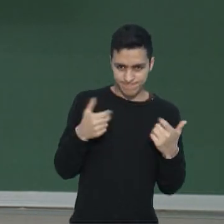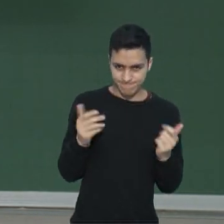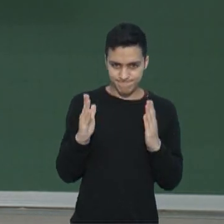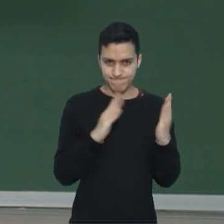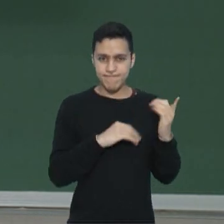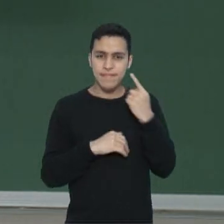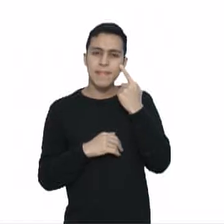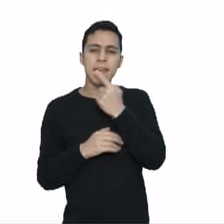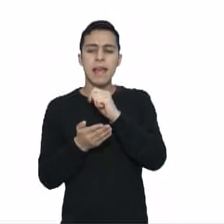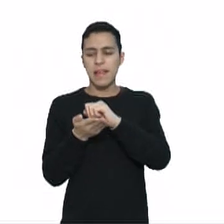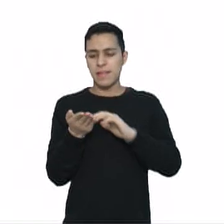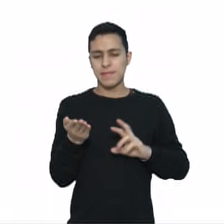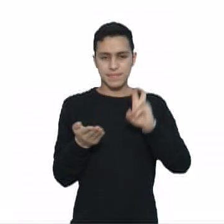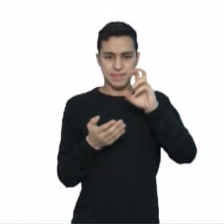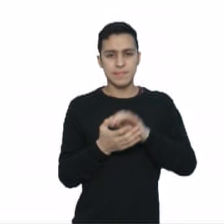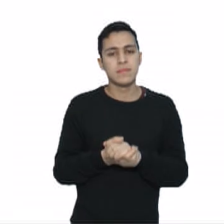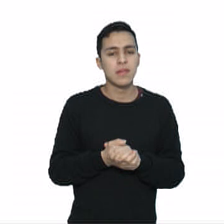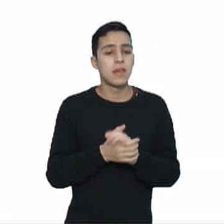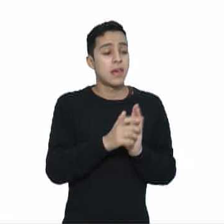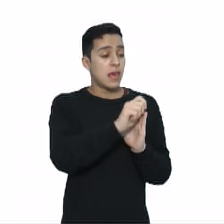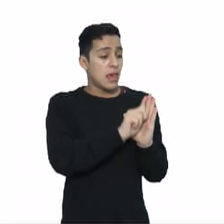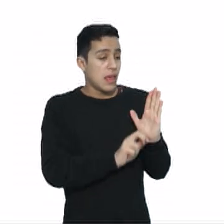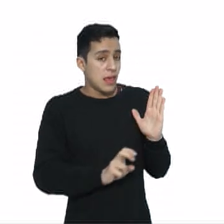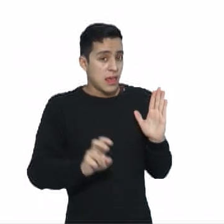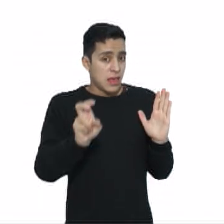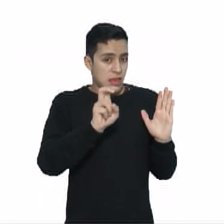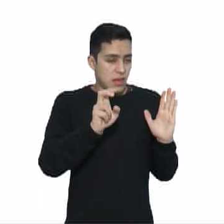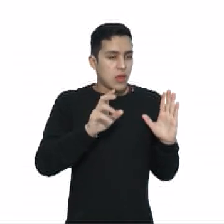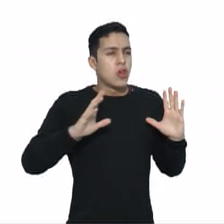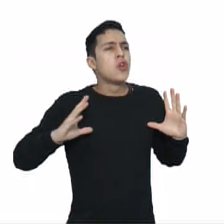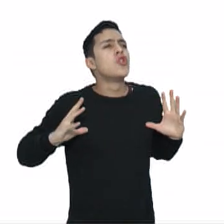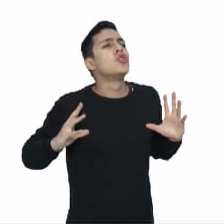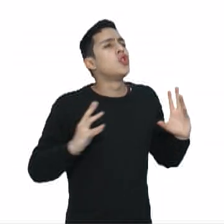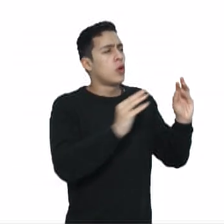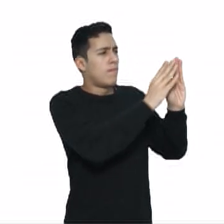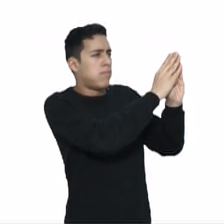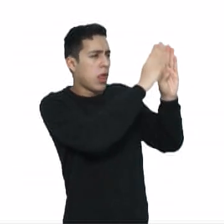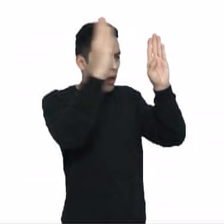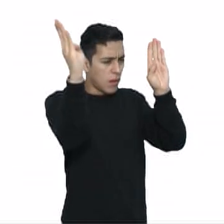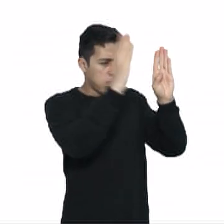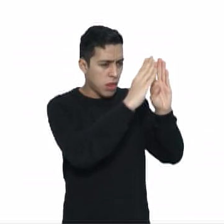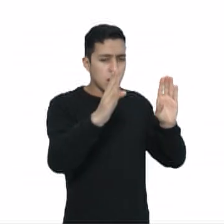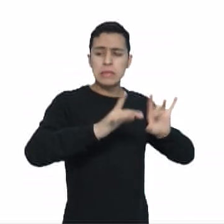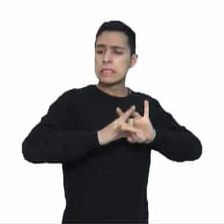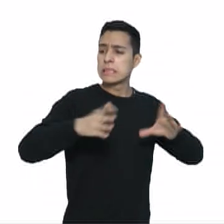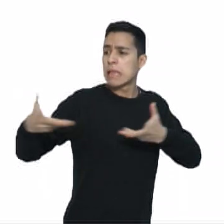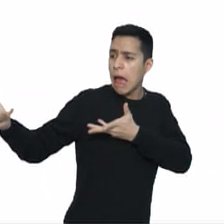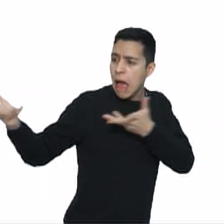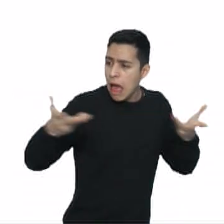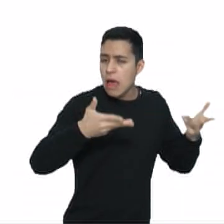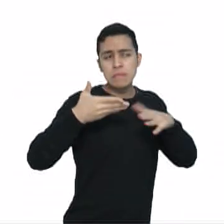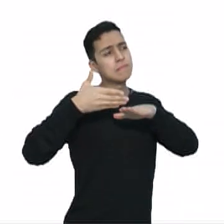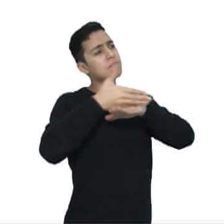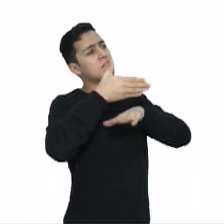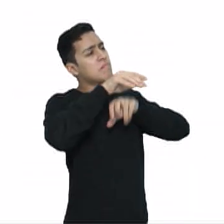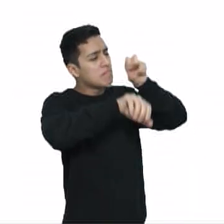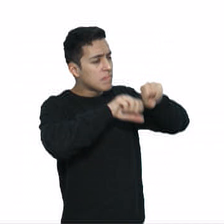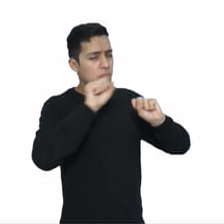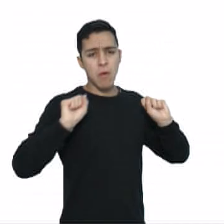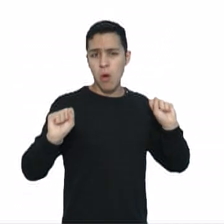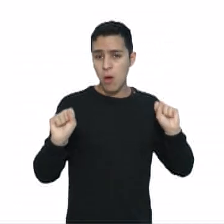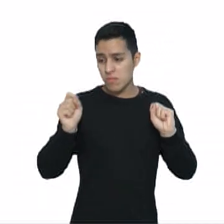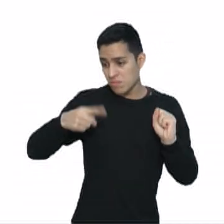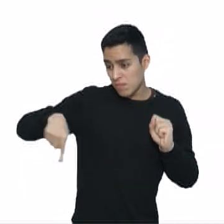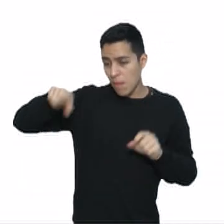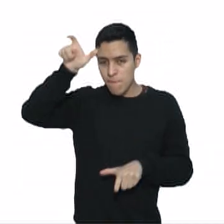5. Artigo 5º. Todo o acervo da biblioteca está à disposição para consulta local. Os usuários